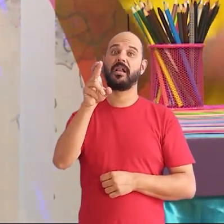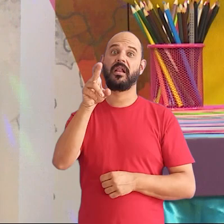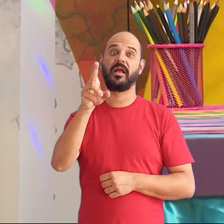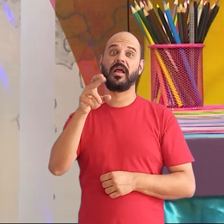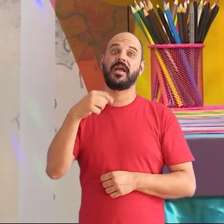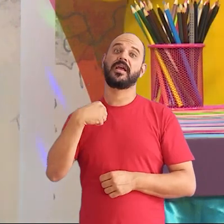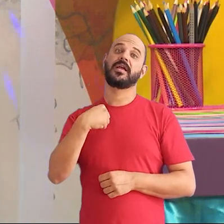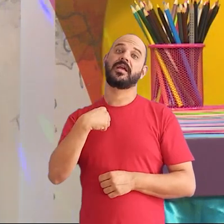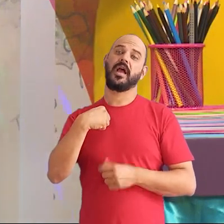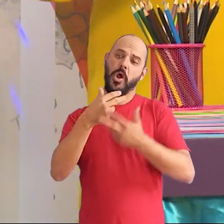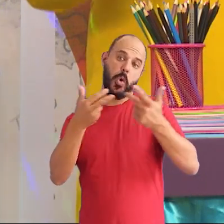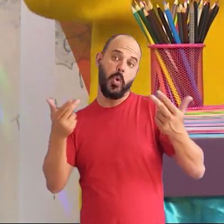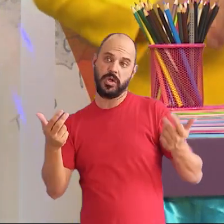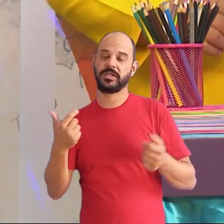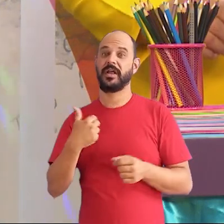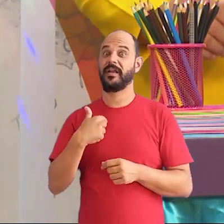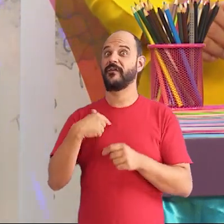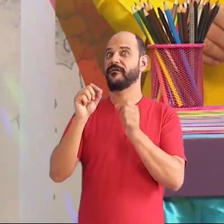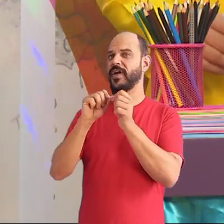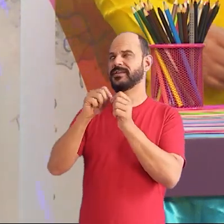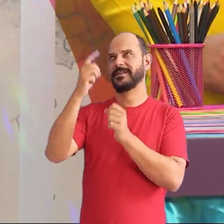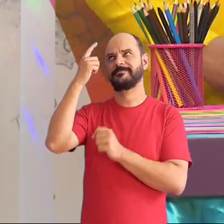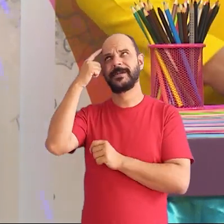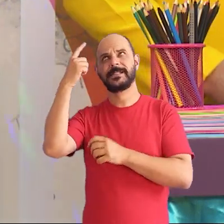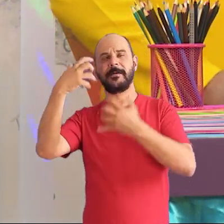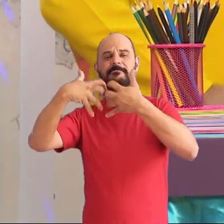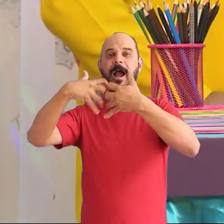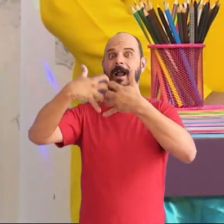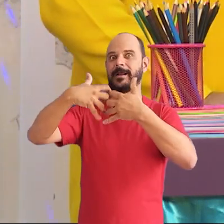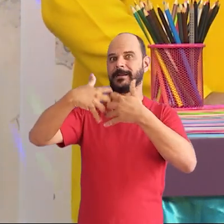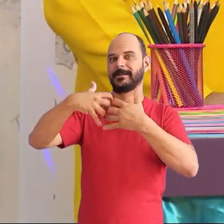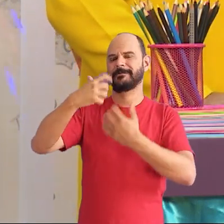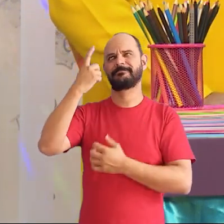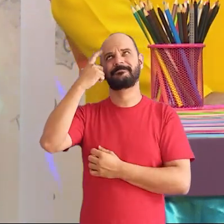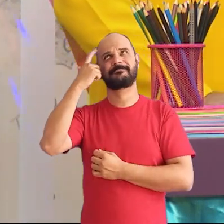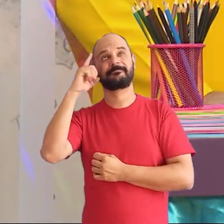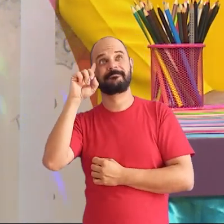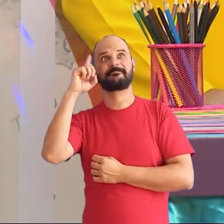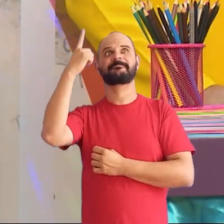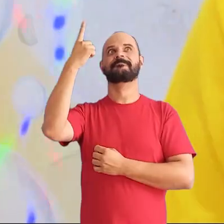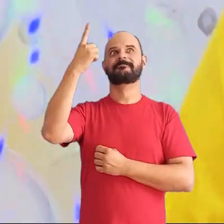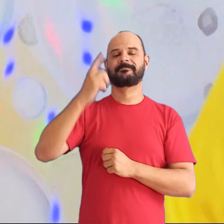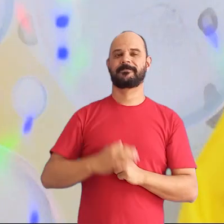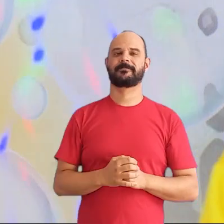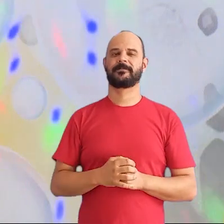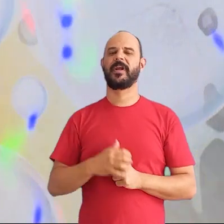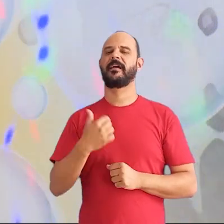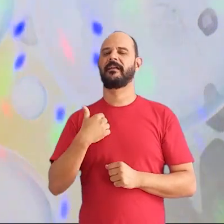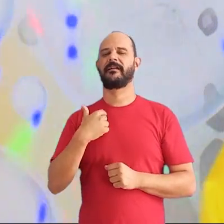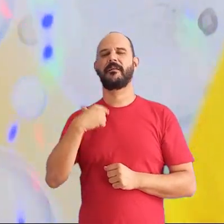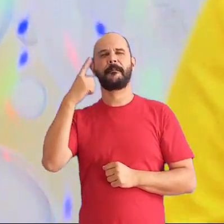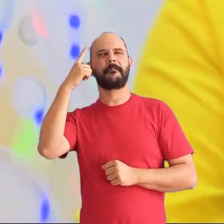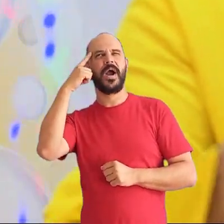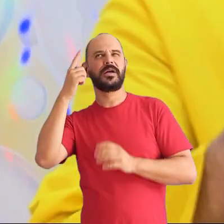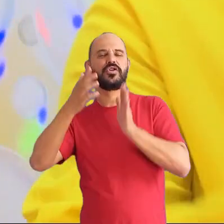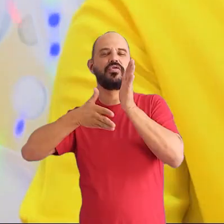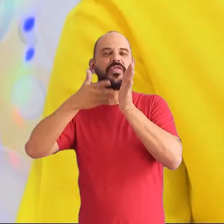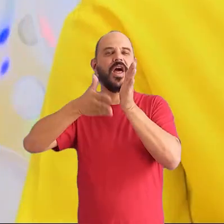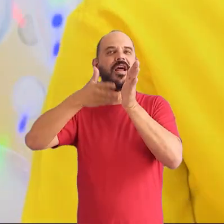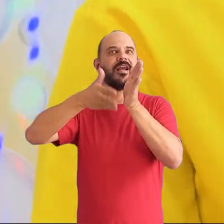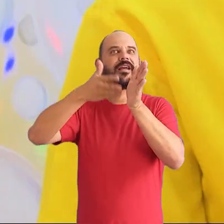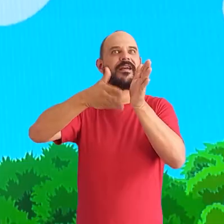aqui. Estou com um novo projeto, uma máquina divertida na cabeça. E que máquina é essa, professor? Ah, um